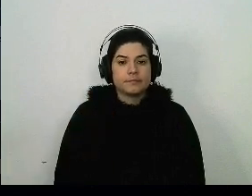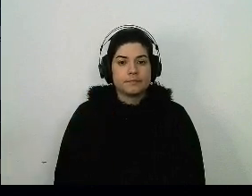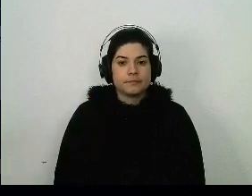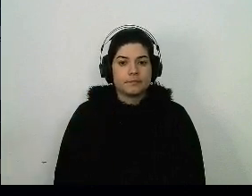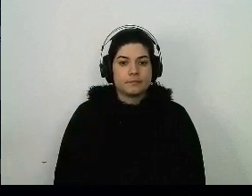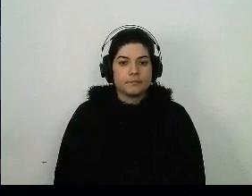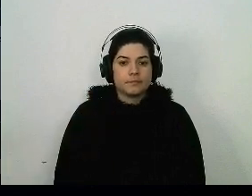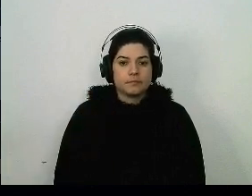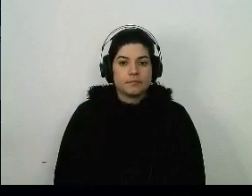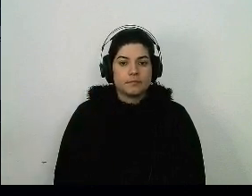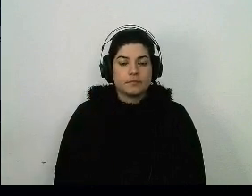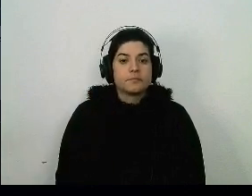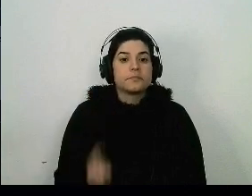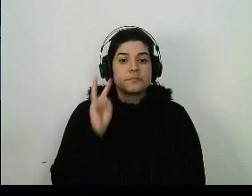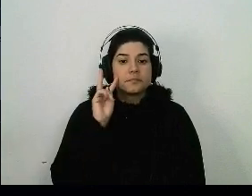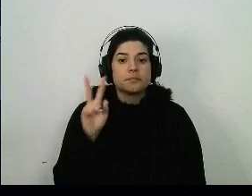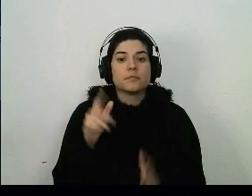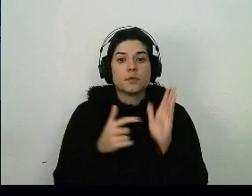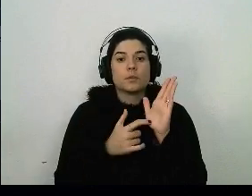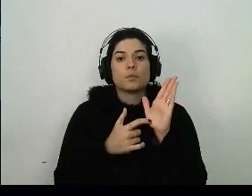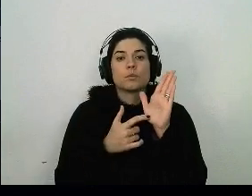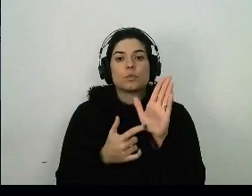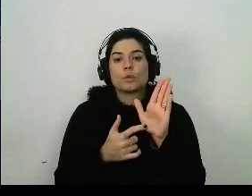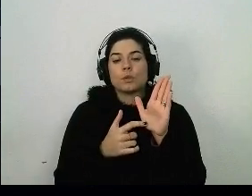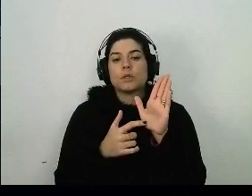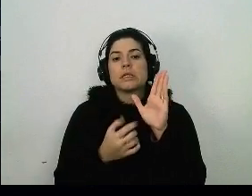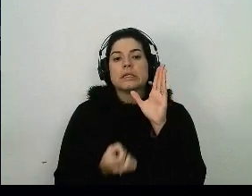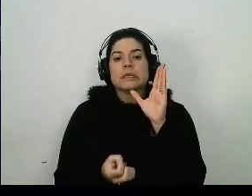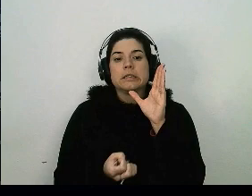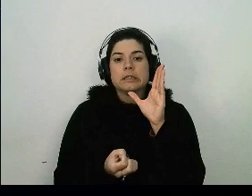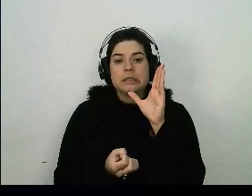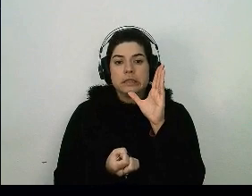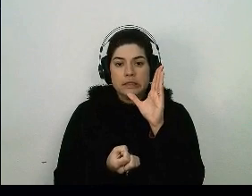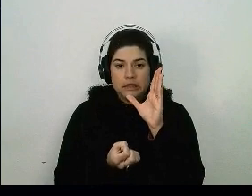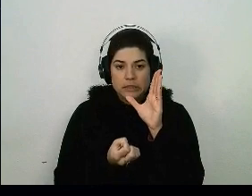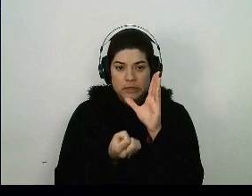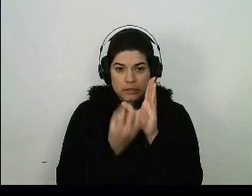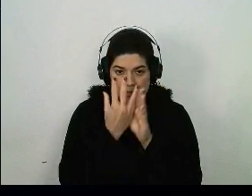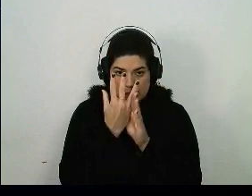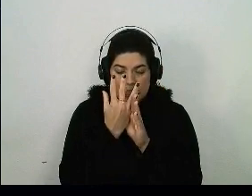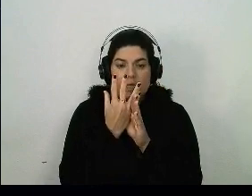e ele já vai me aparecer aqui a opção de criar um servidor no Azure.